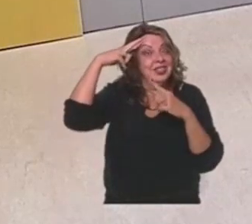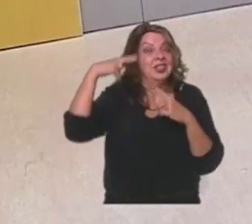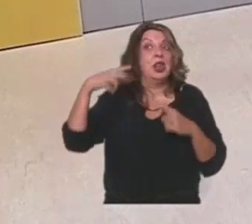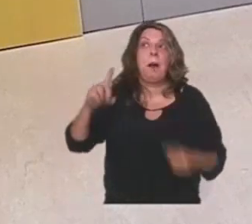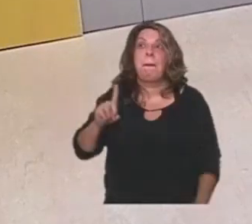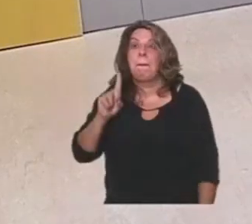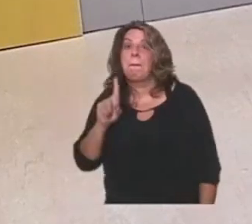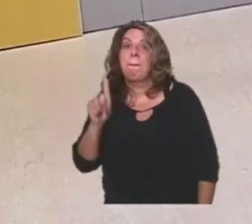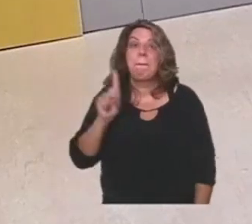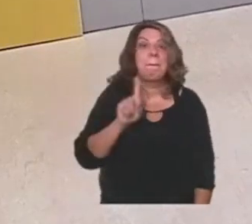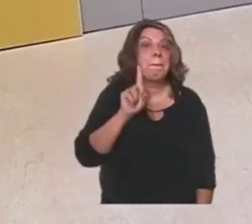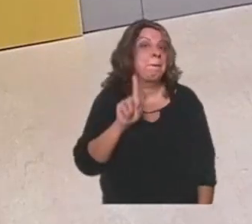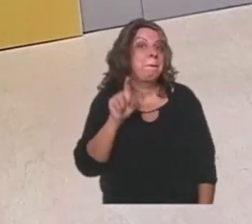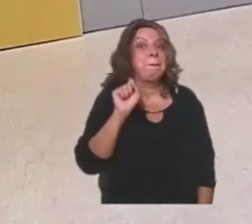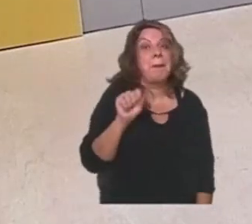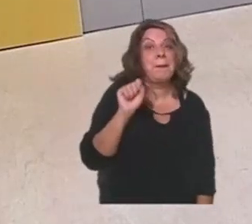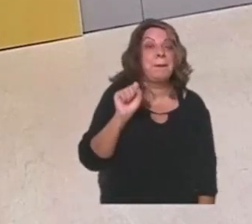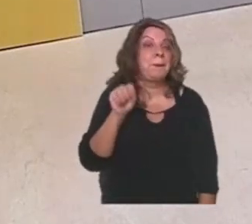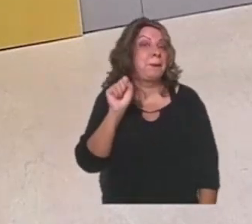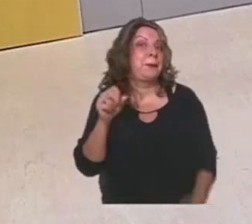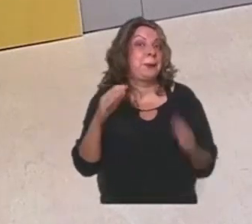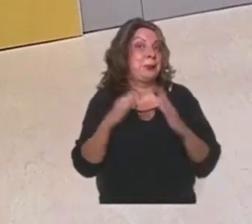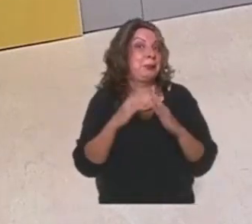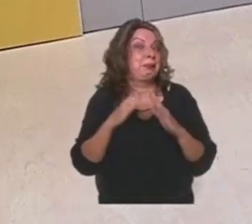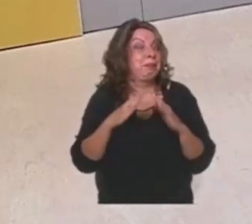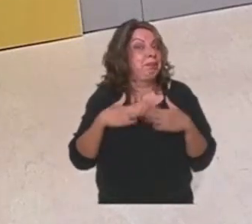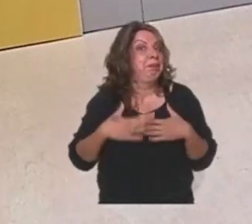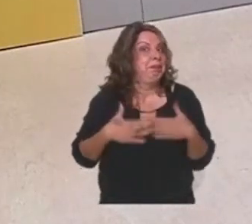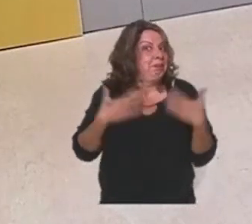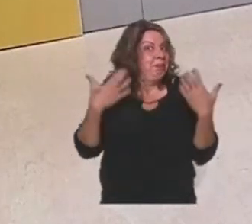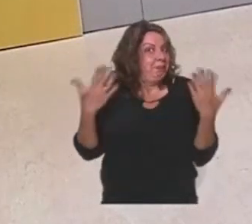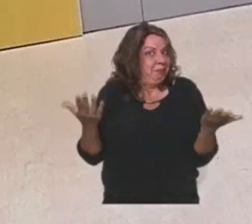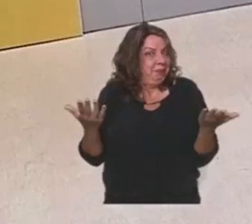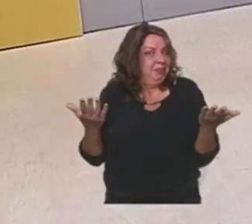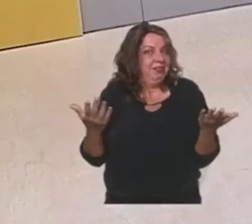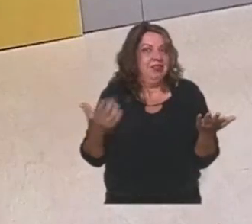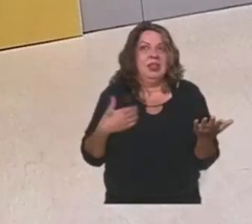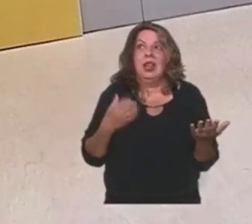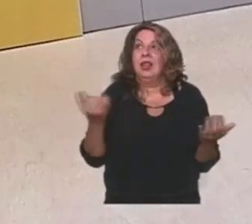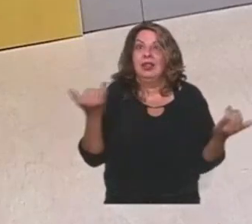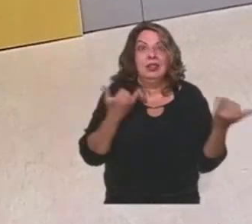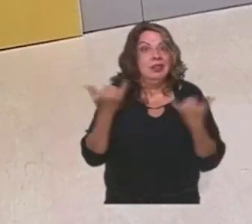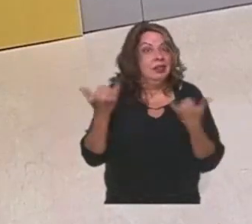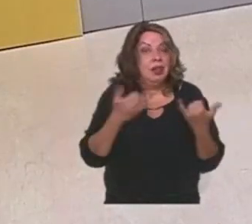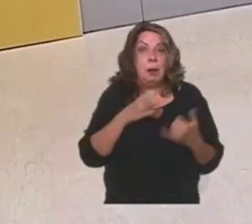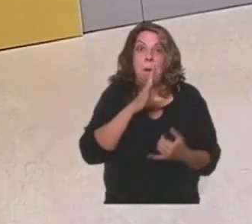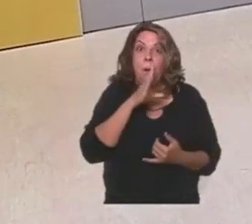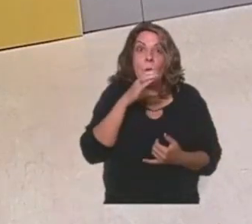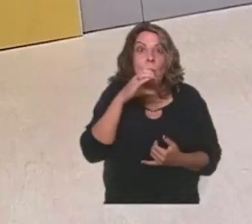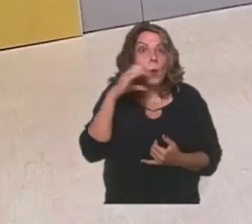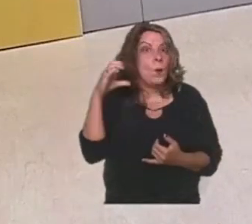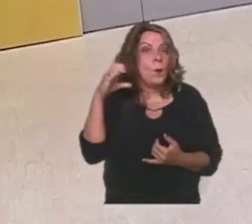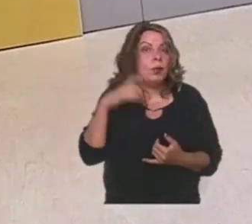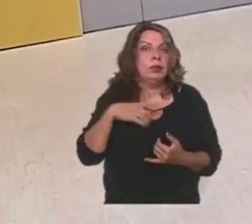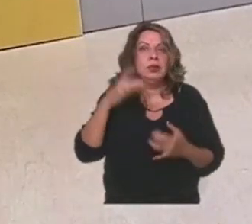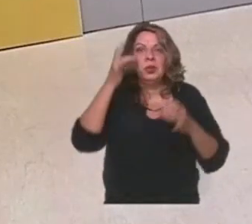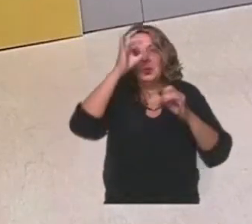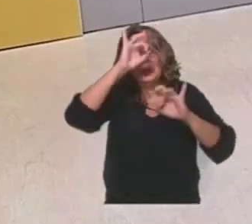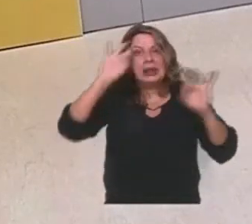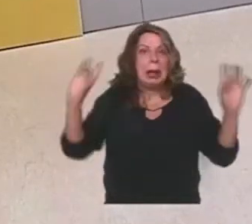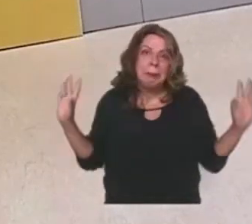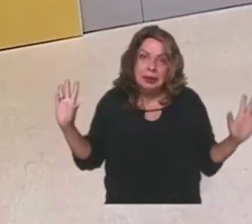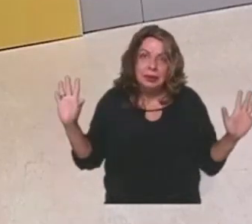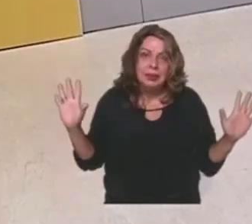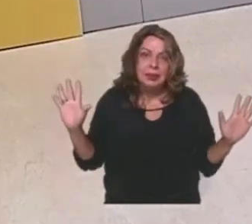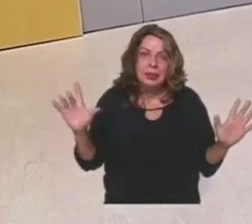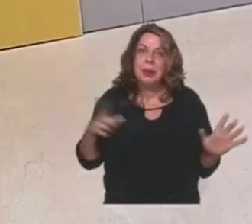fico super ansiosa. Não é contam... sempre uma surpresa, não, né? Pra gente também, né? Porque eles não contam. Será que é porque a gente, assim, a fala a gente é muito? Língua